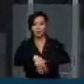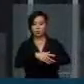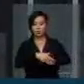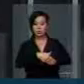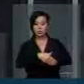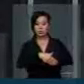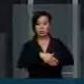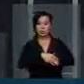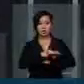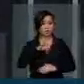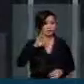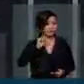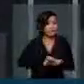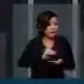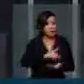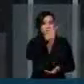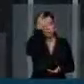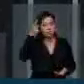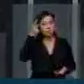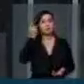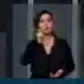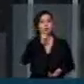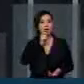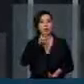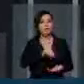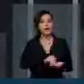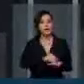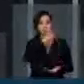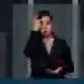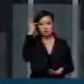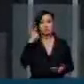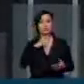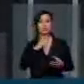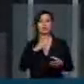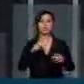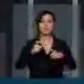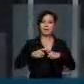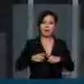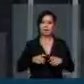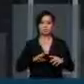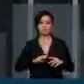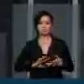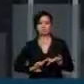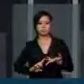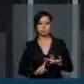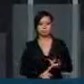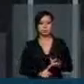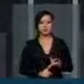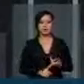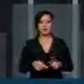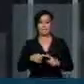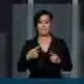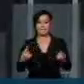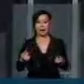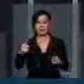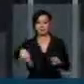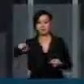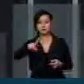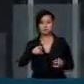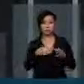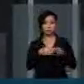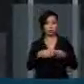não. Quem veio ainda foram amplos setores médios e que foram alçados à classe média, mas perceberam que